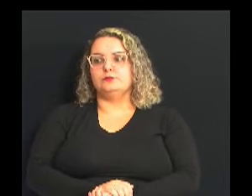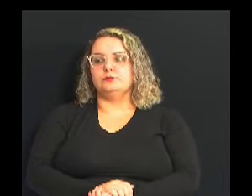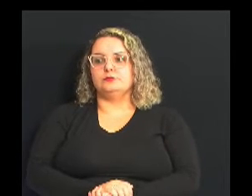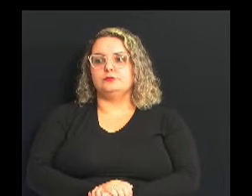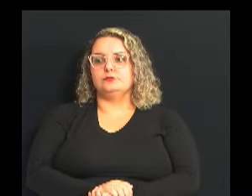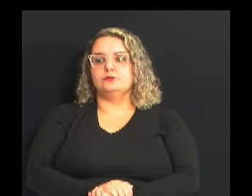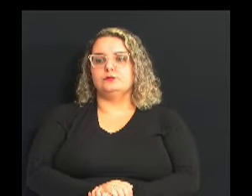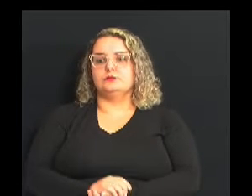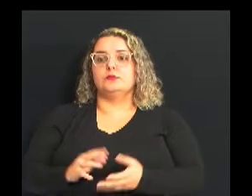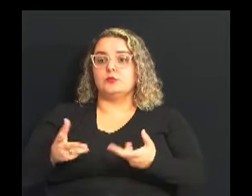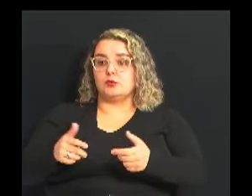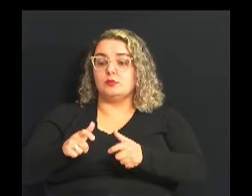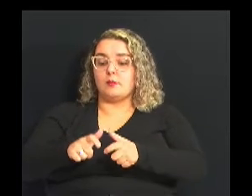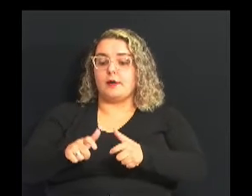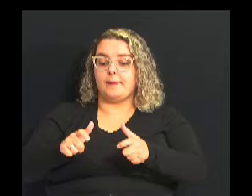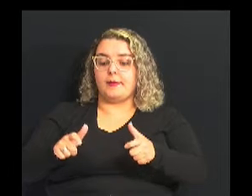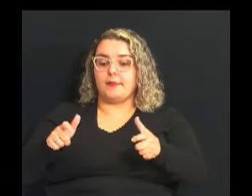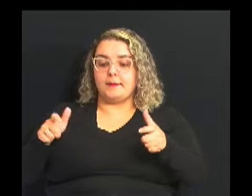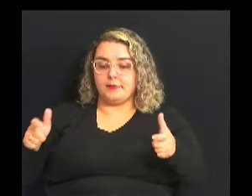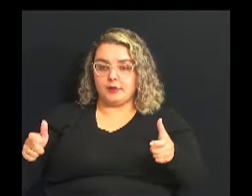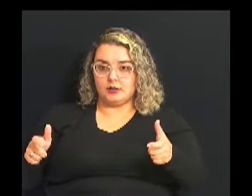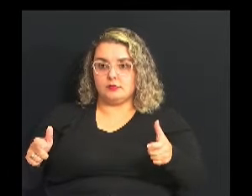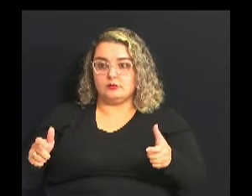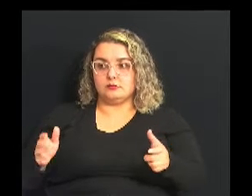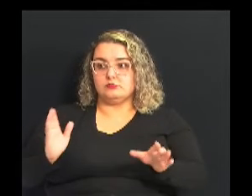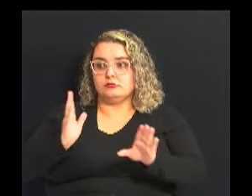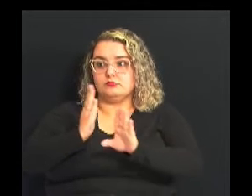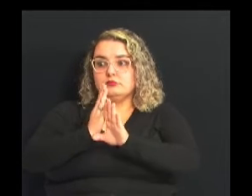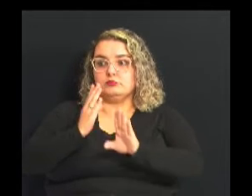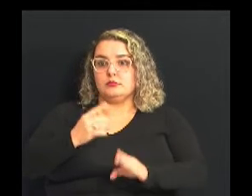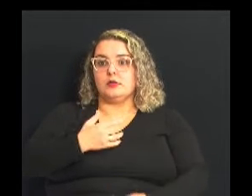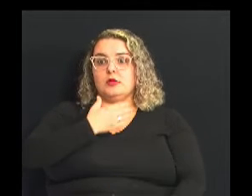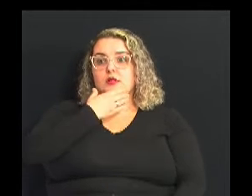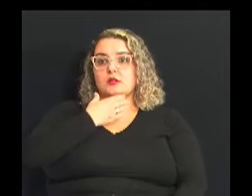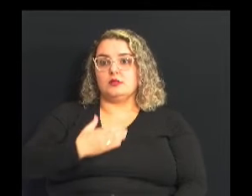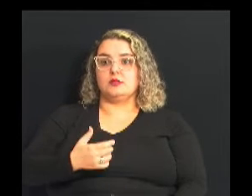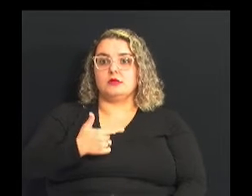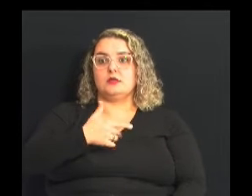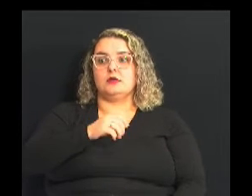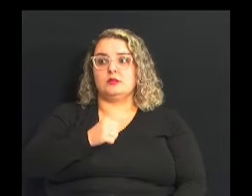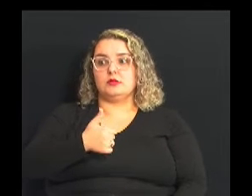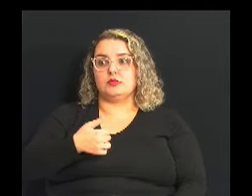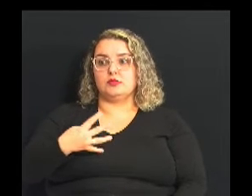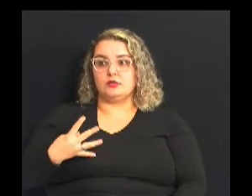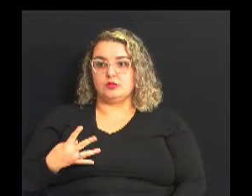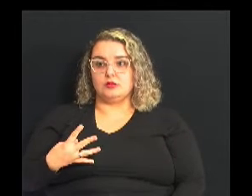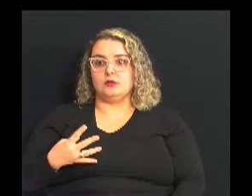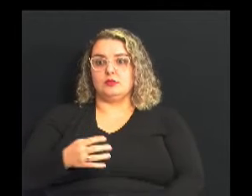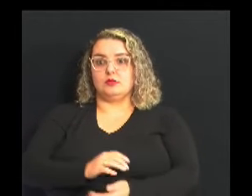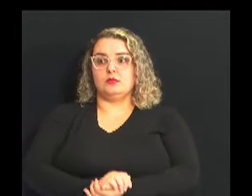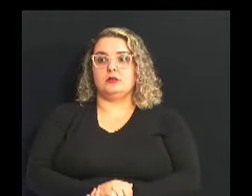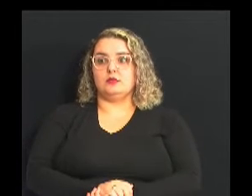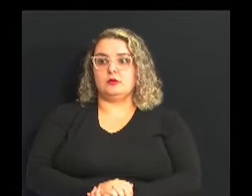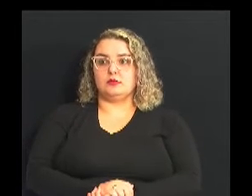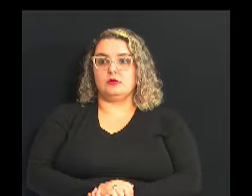tudo isso foi crescendo e nós chegamos em dezembro de 2014, mais especificadamente